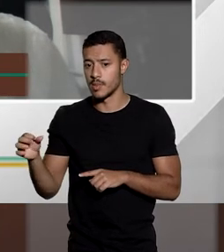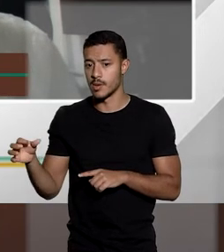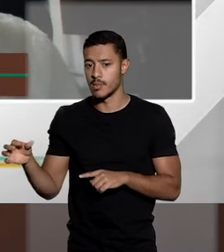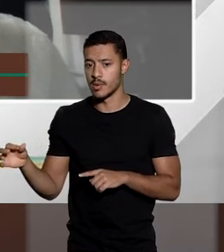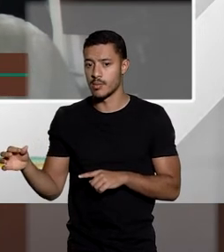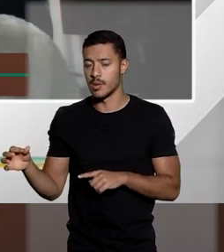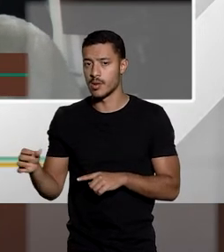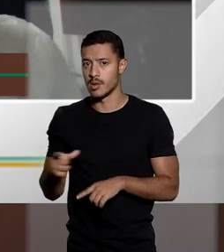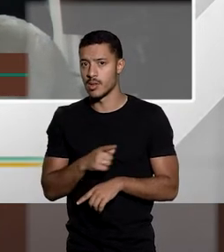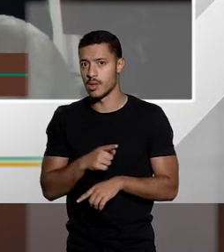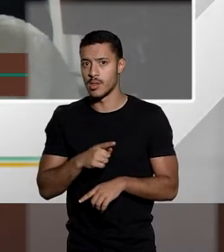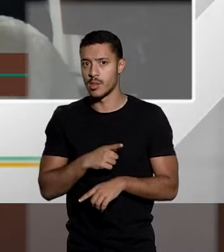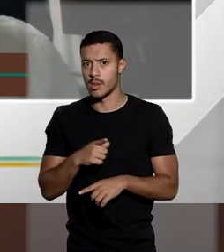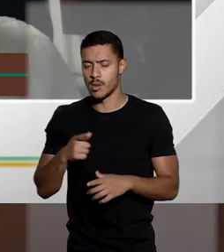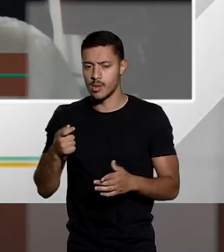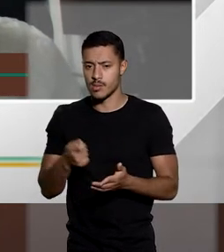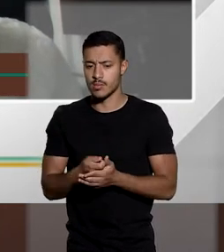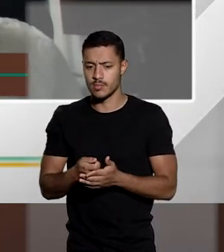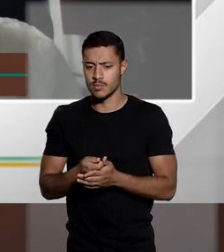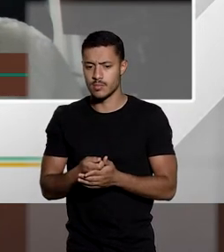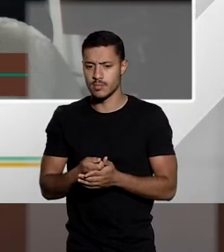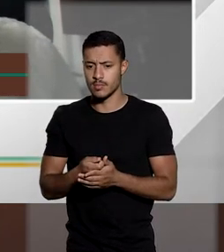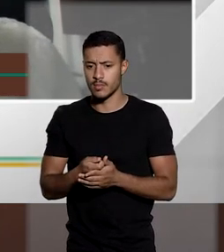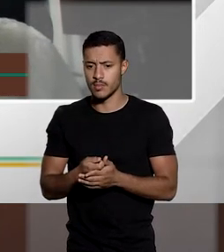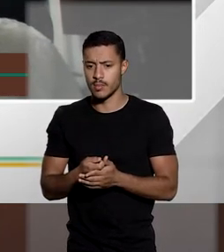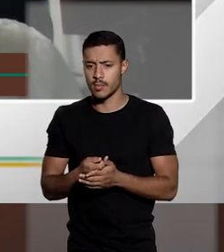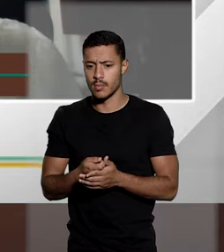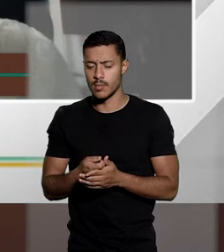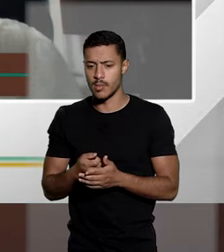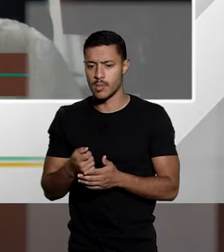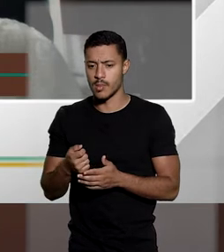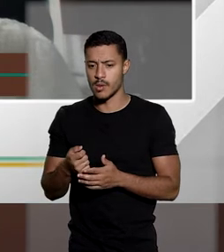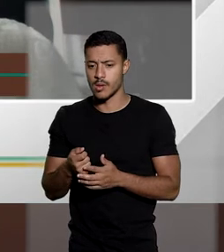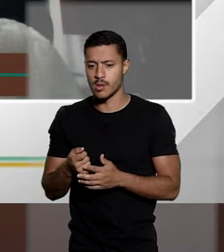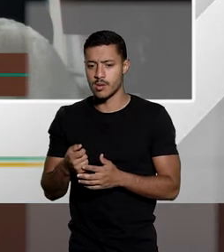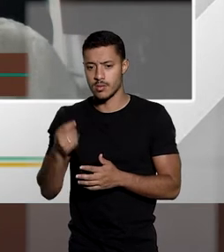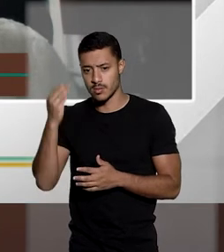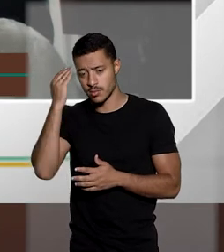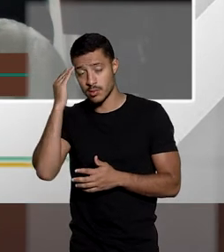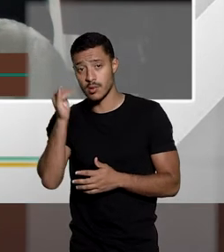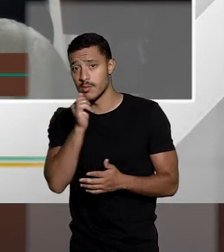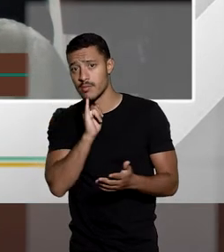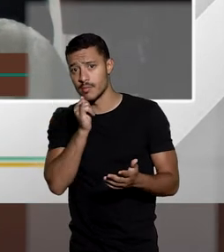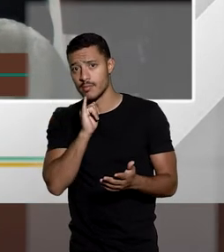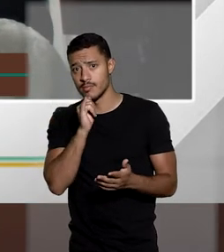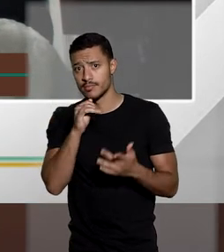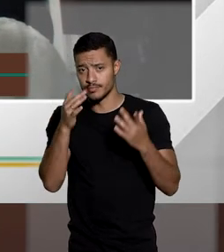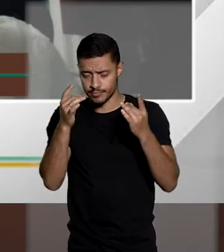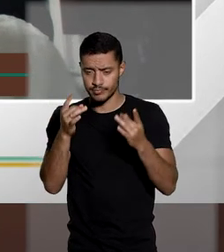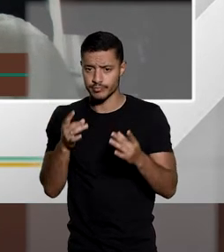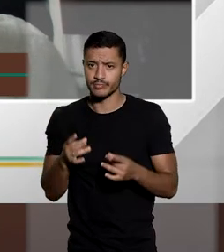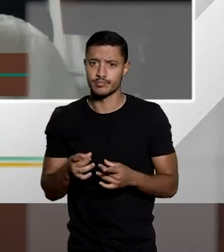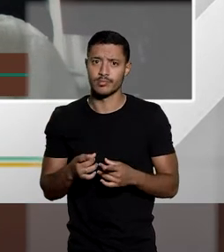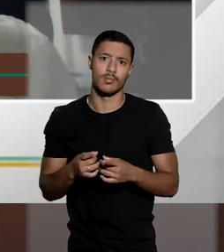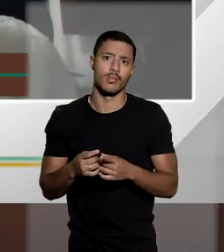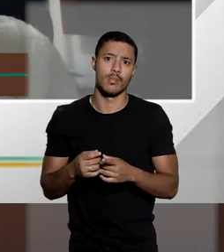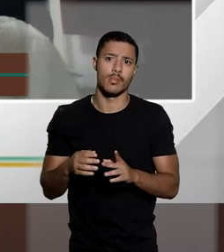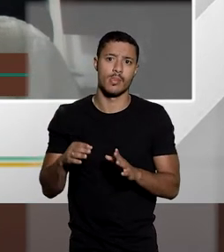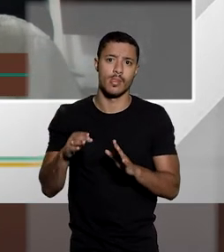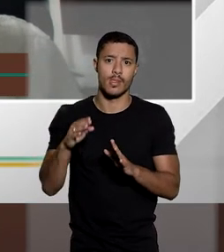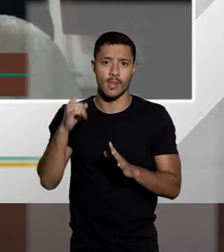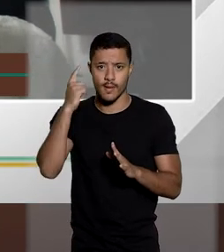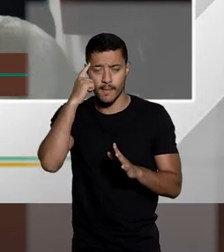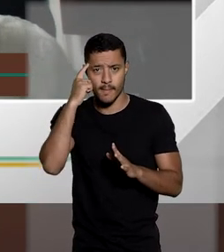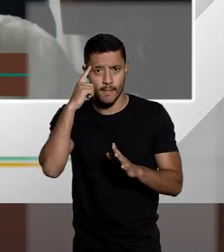8.666, ela tem aplicação subsidiária também às concessões. Por exemplo, em matéria de licitações, o